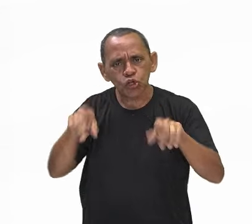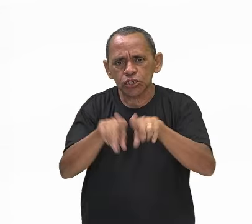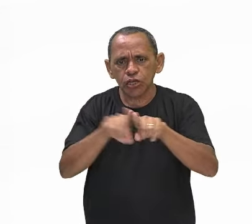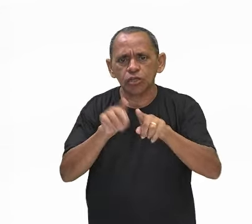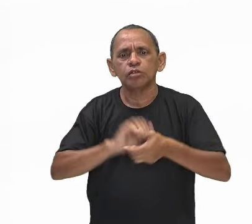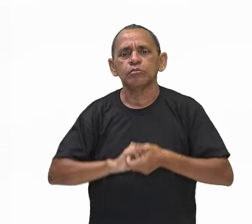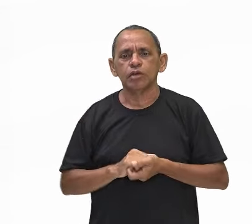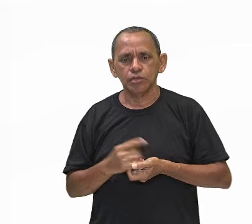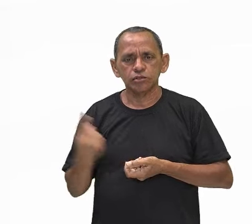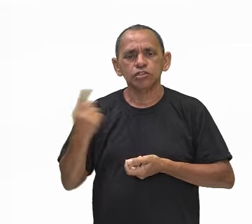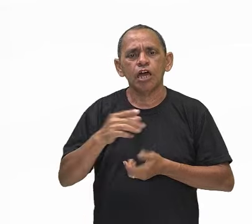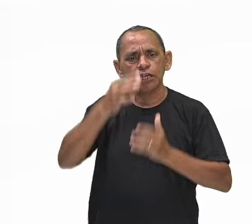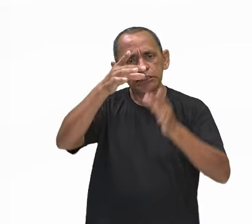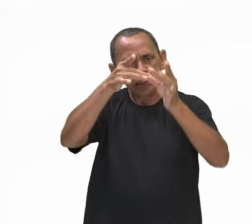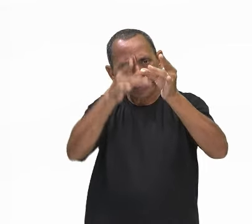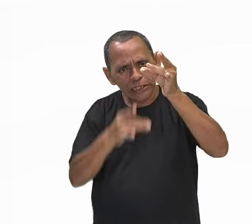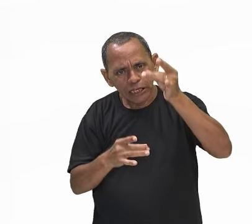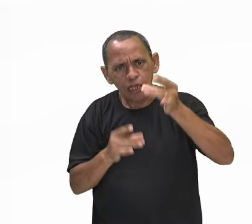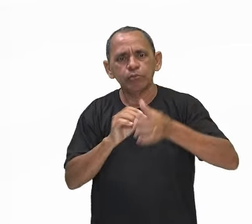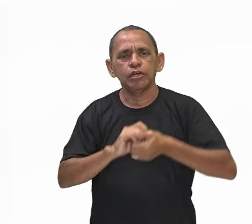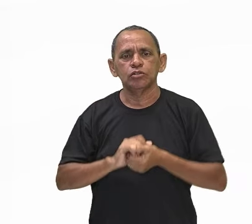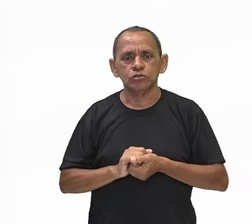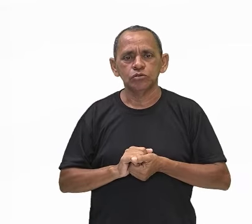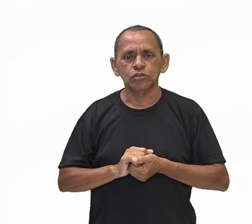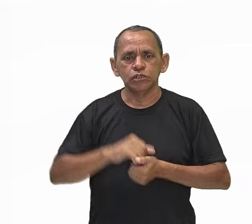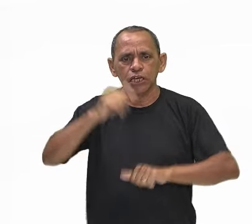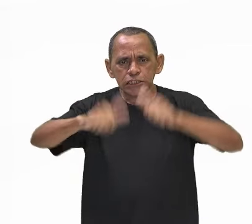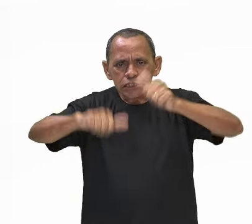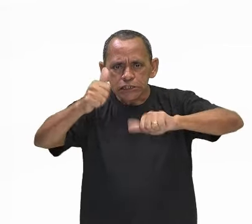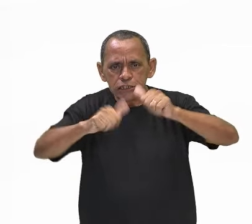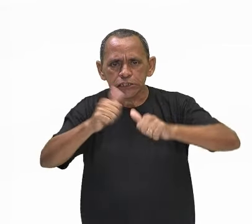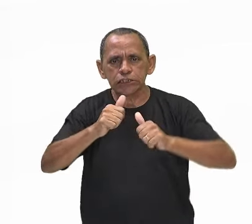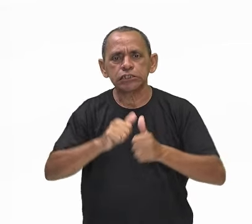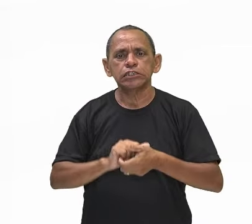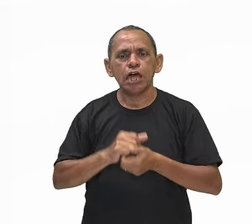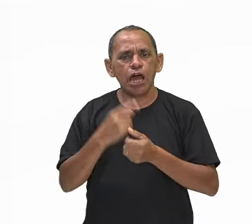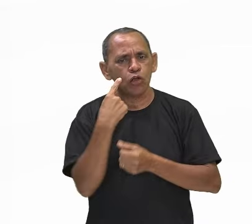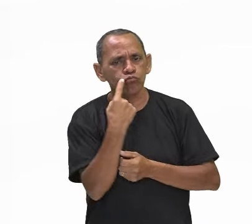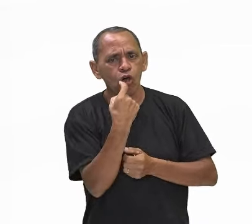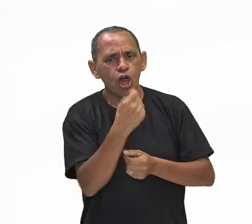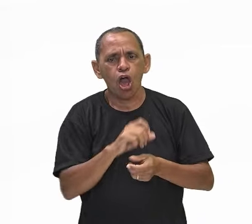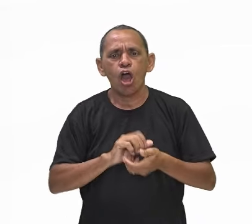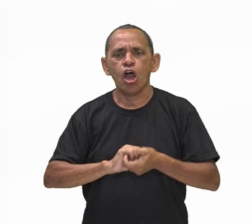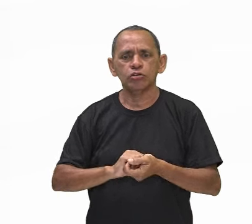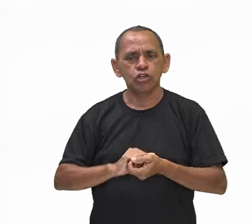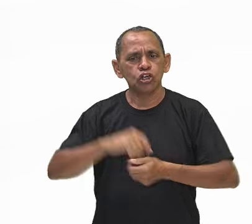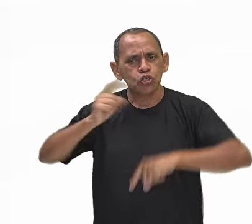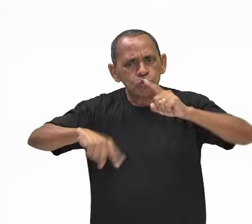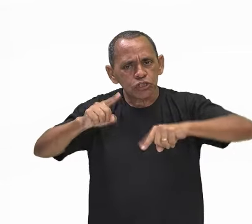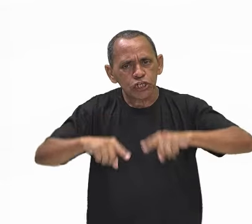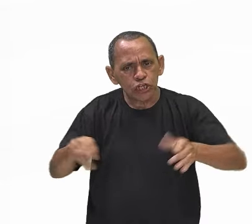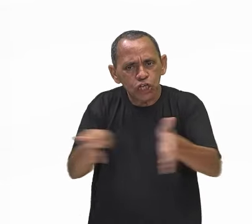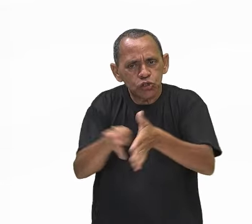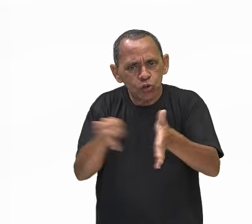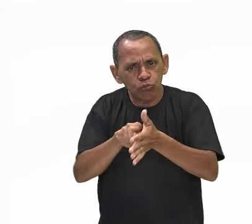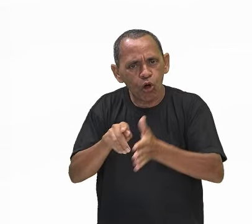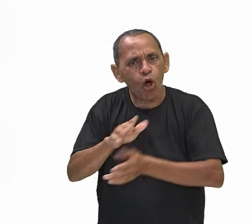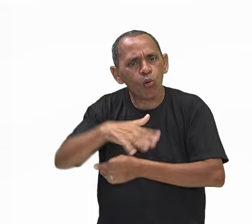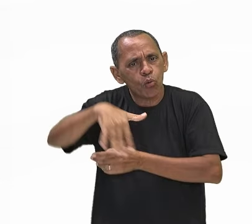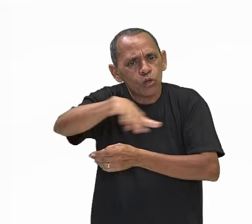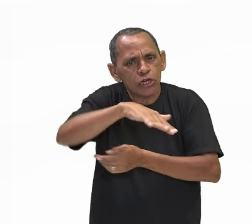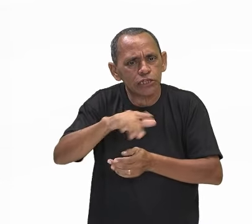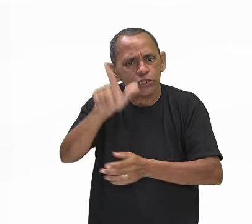análise e apreciação de obras no âmbito artístico-literário da produção contemporânea de acordo com a escolha pessoal